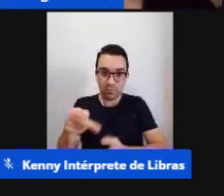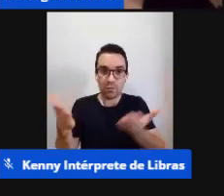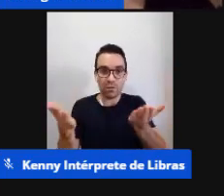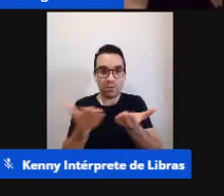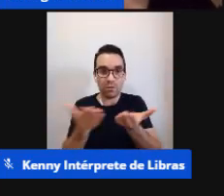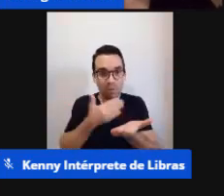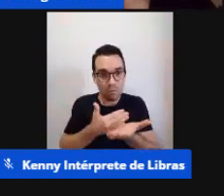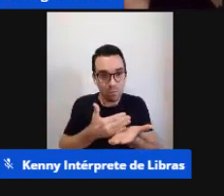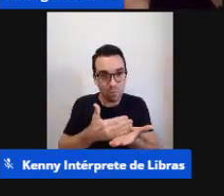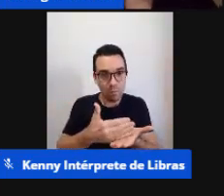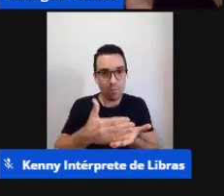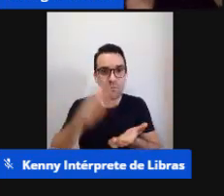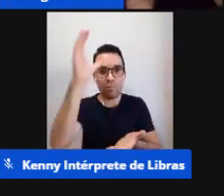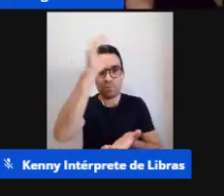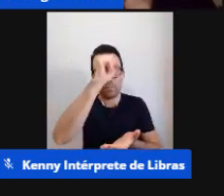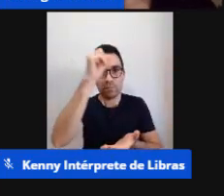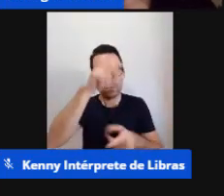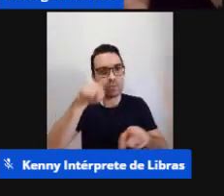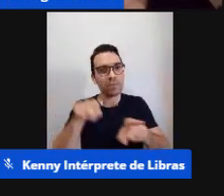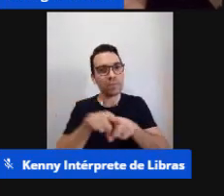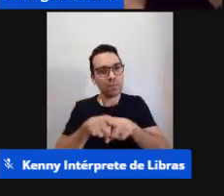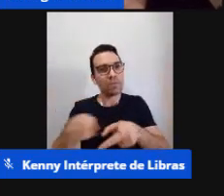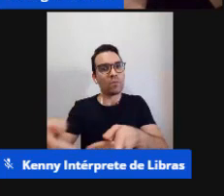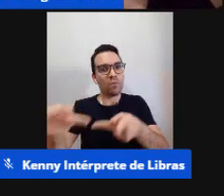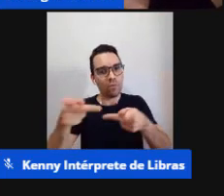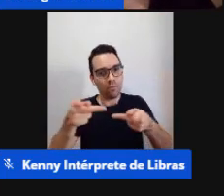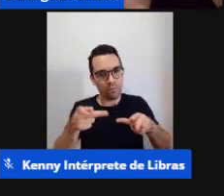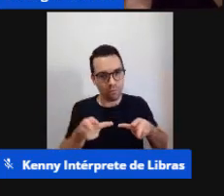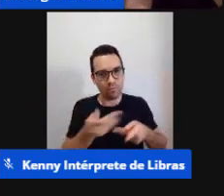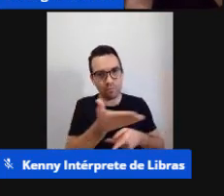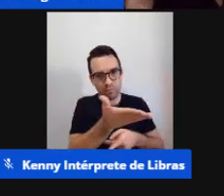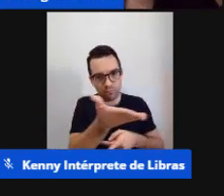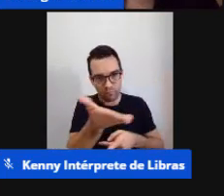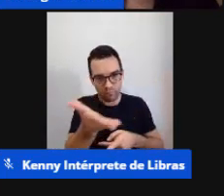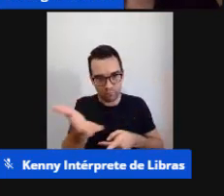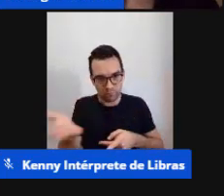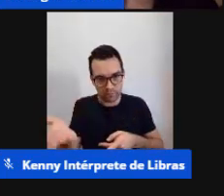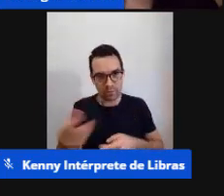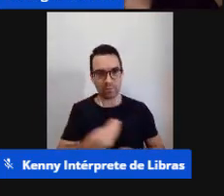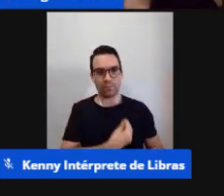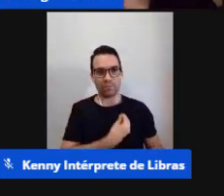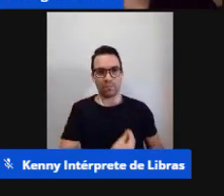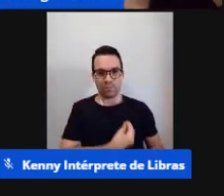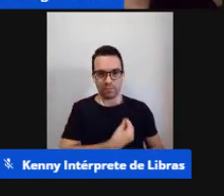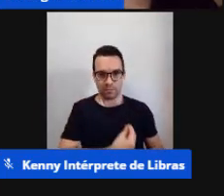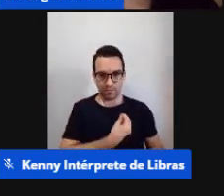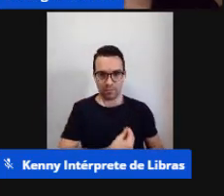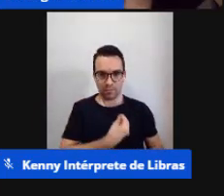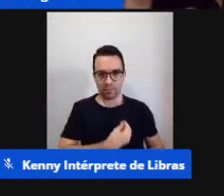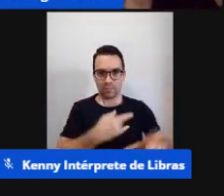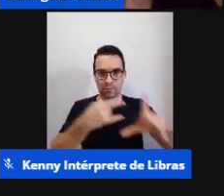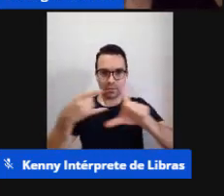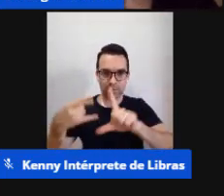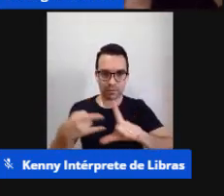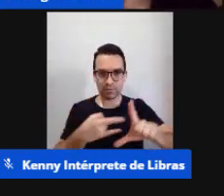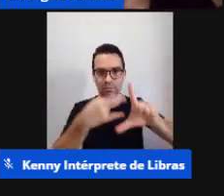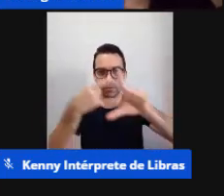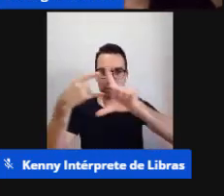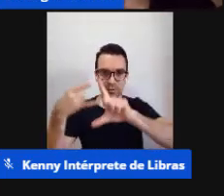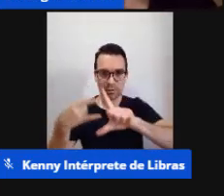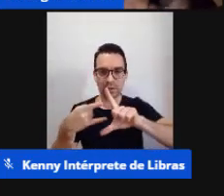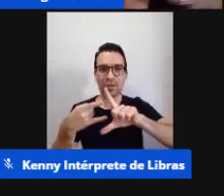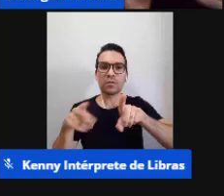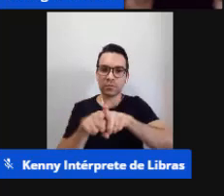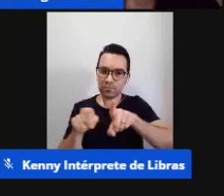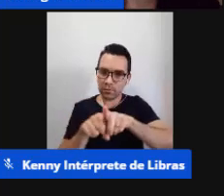também, para vir aqui mostrar seu trabalho. Nós sabemos que existem professores fazendo excelentes trabalhos. Infelizmente, para essa live, não